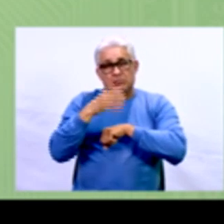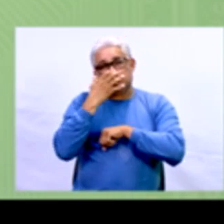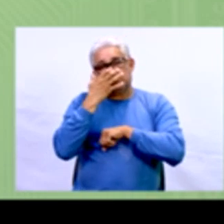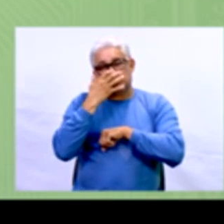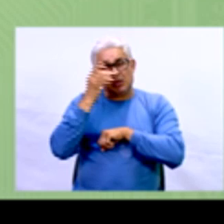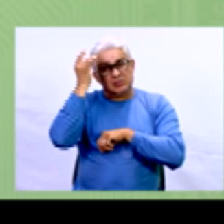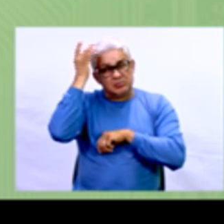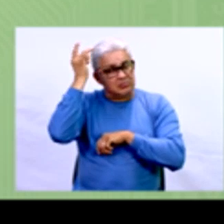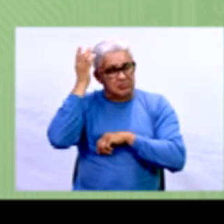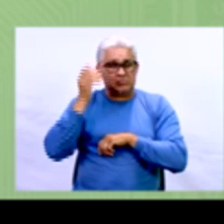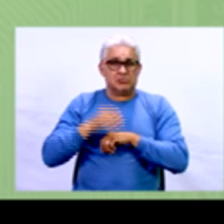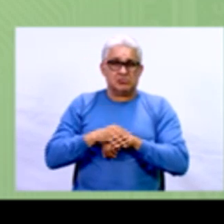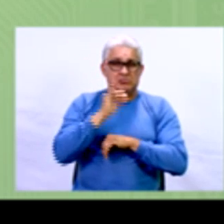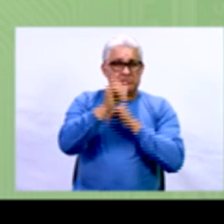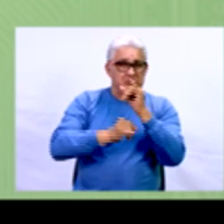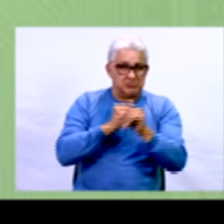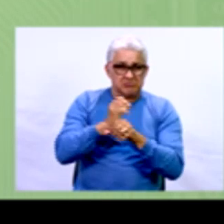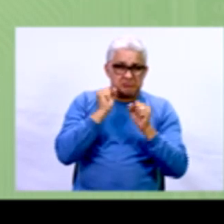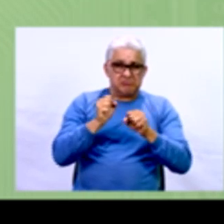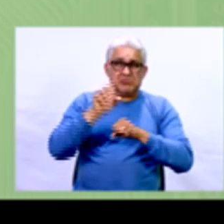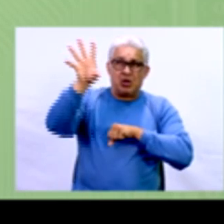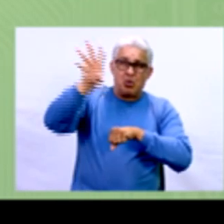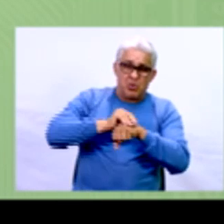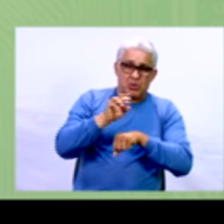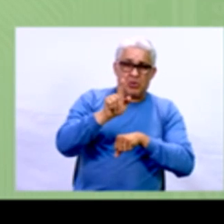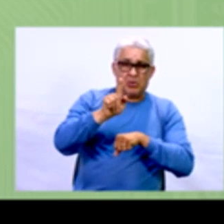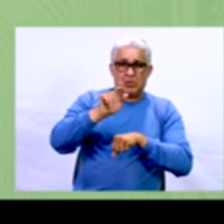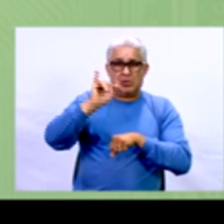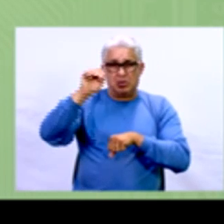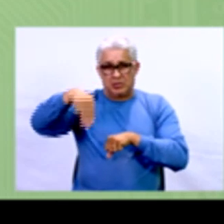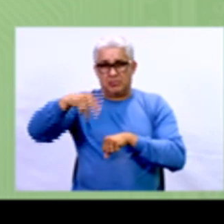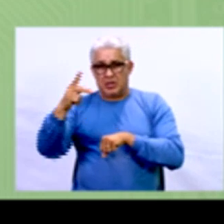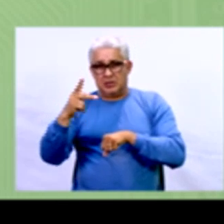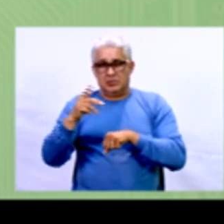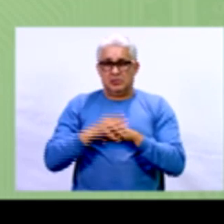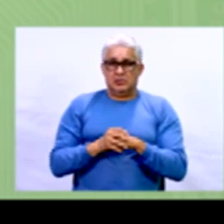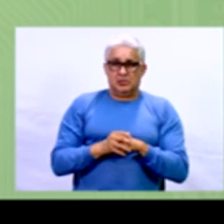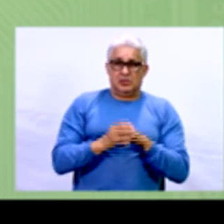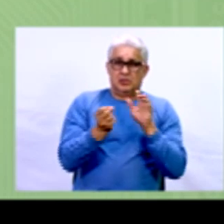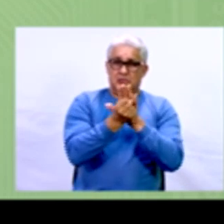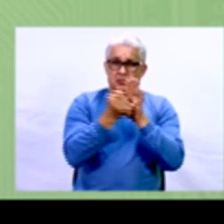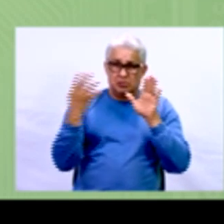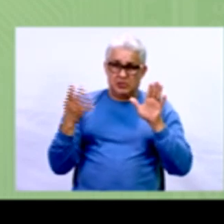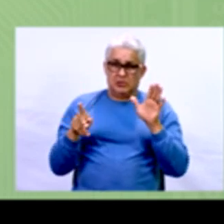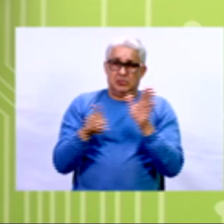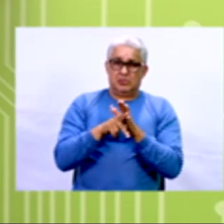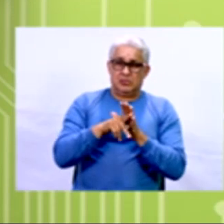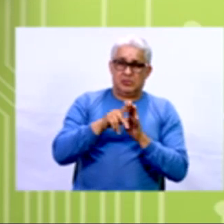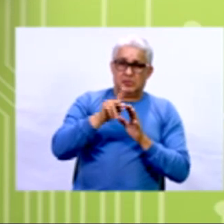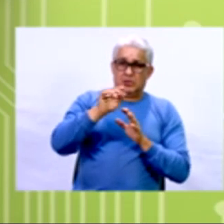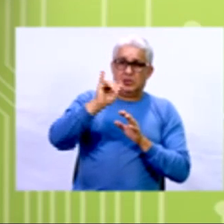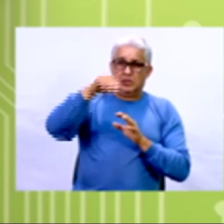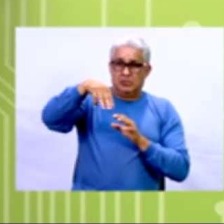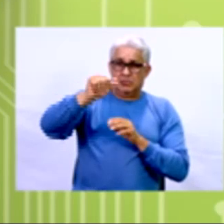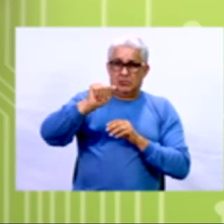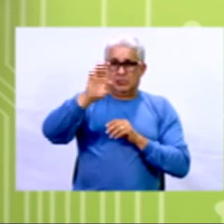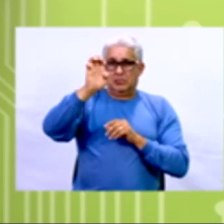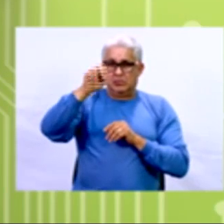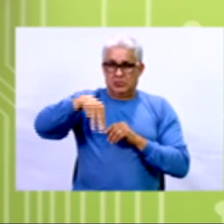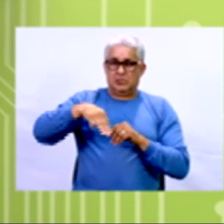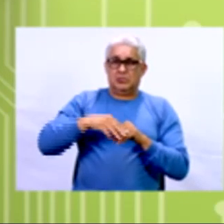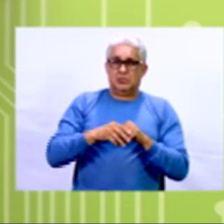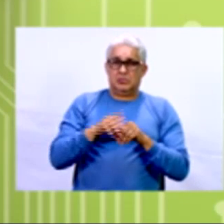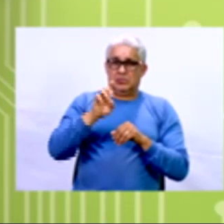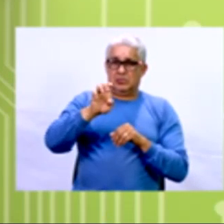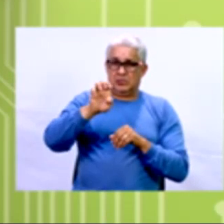navegação fácil, já pode baixar o GIMP. O GIMP, gente, ele é um aplicativo de edição de imagem muito parecido, é